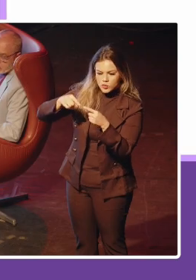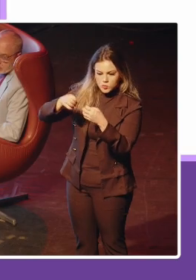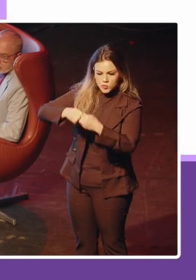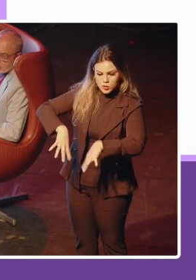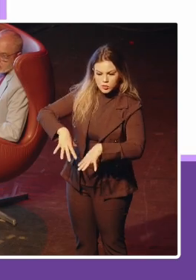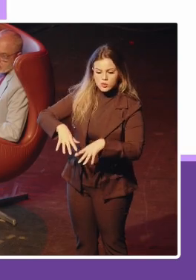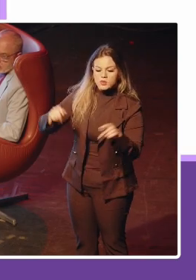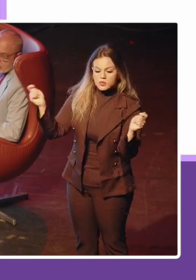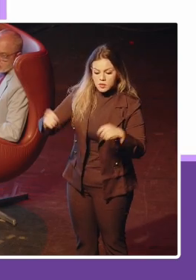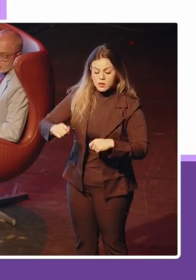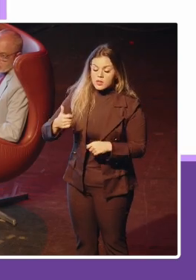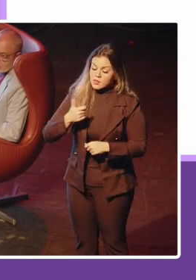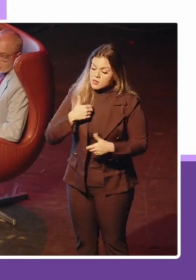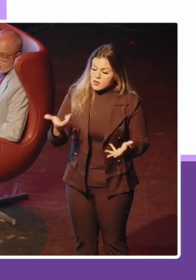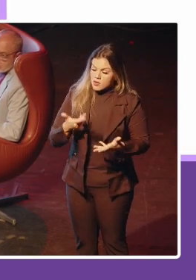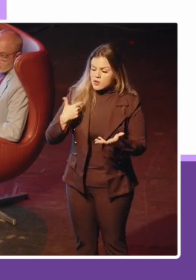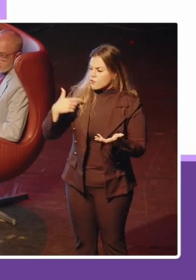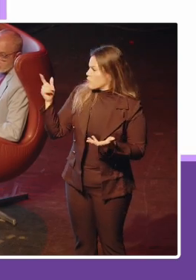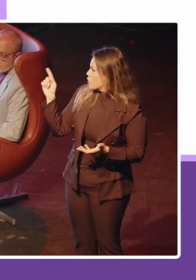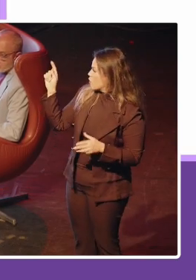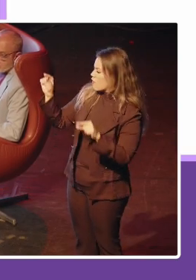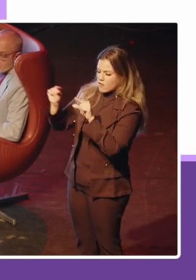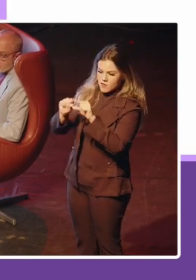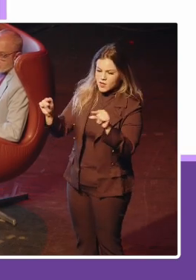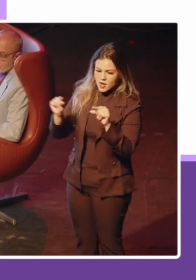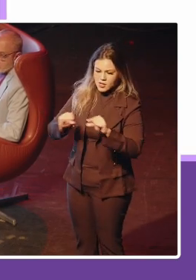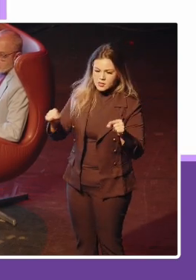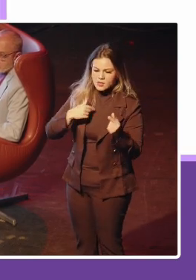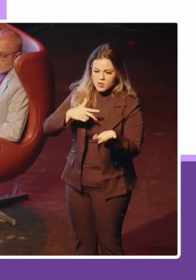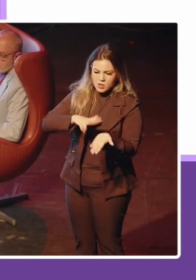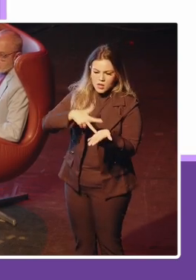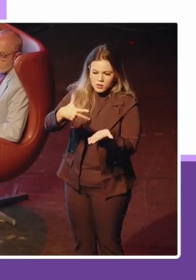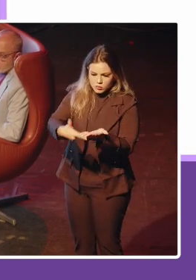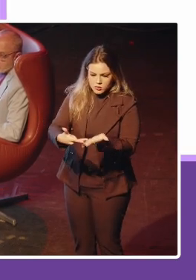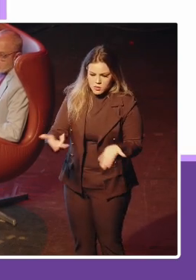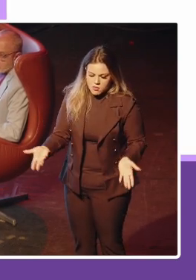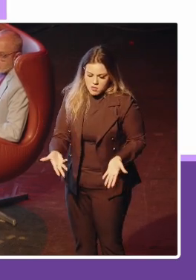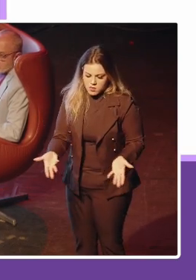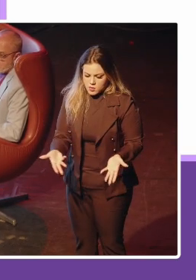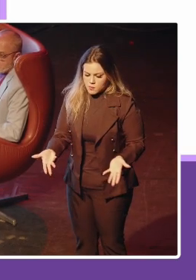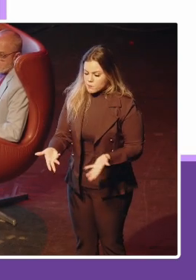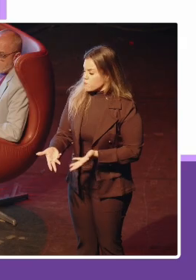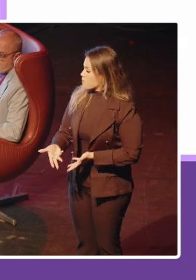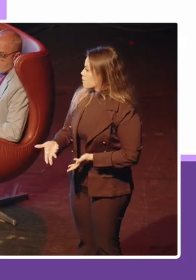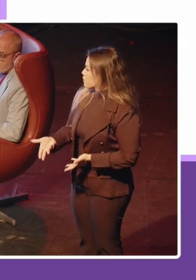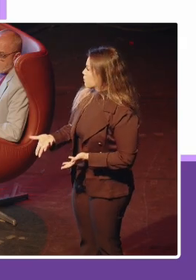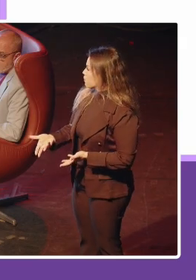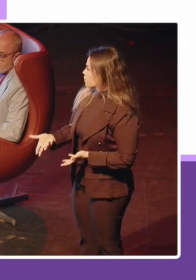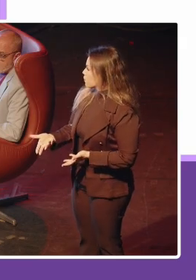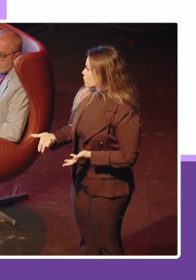liberdade de fazer uma tradução e colocar na nossa realidade, né?